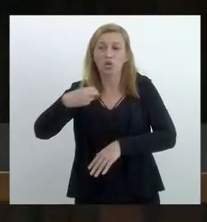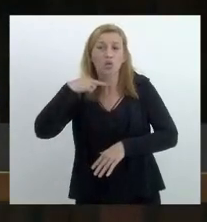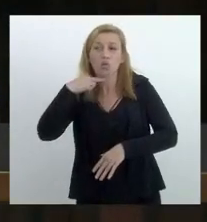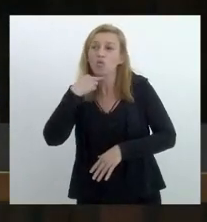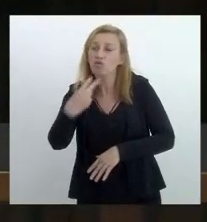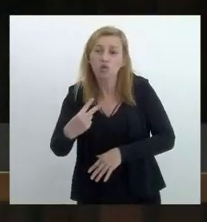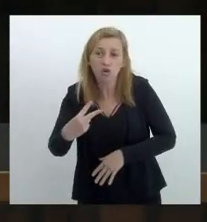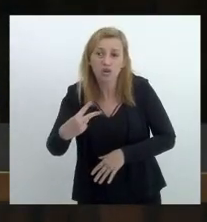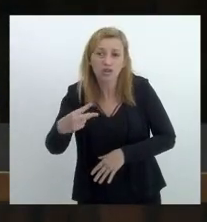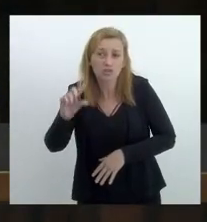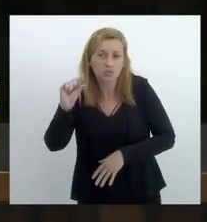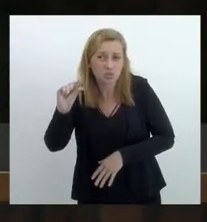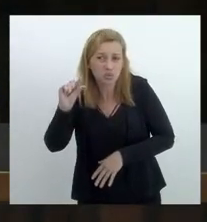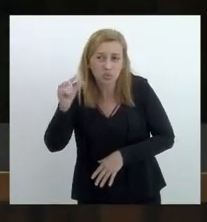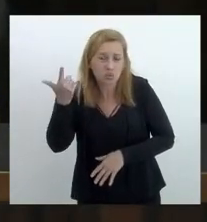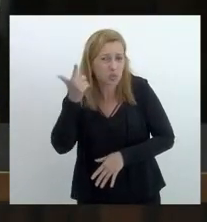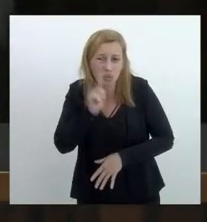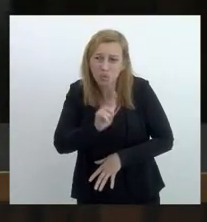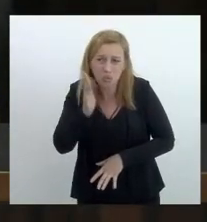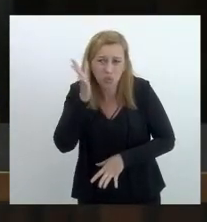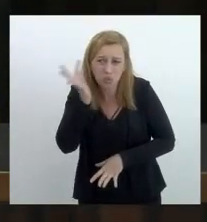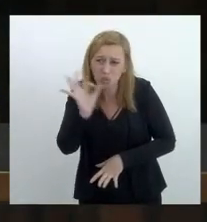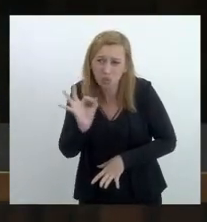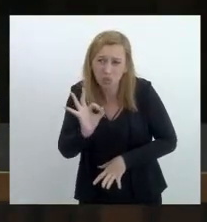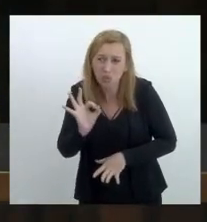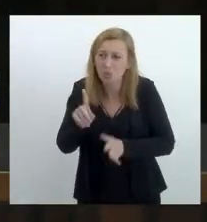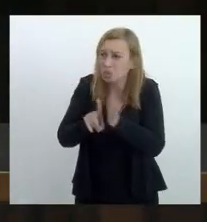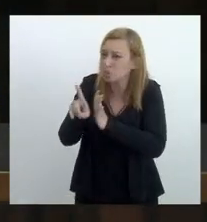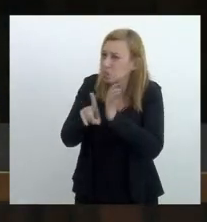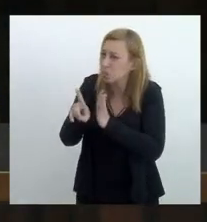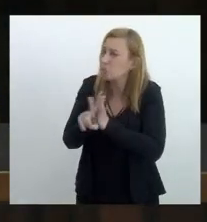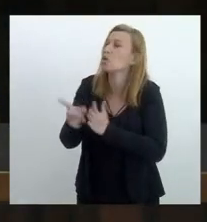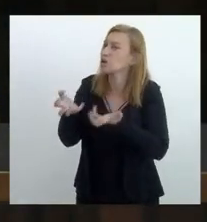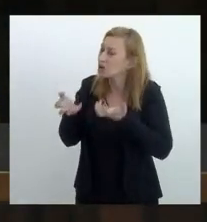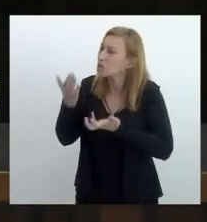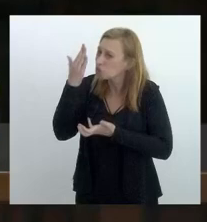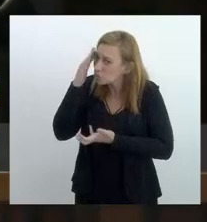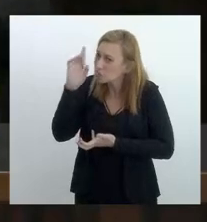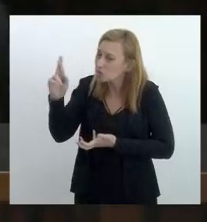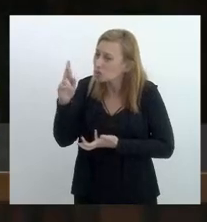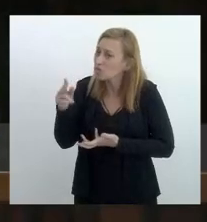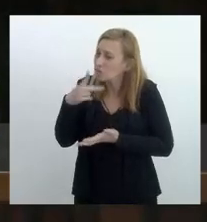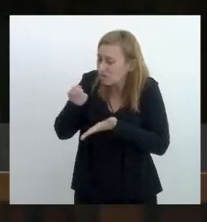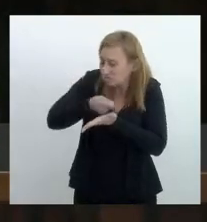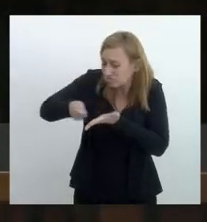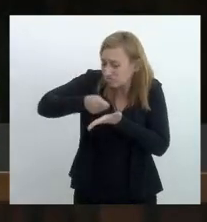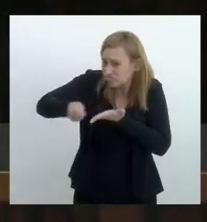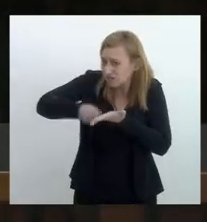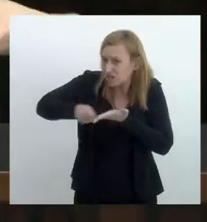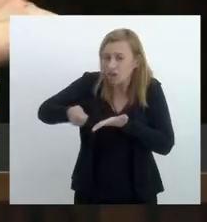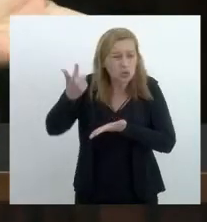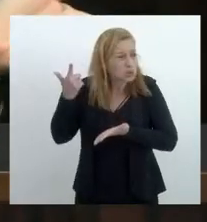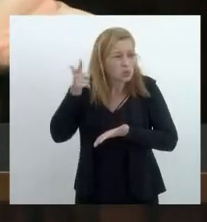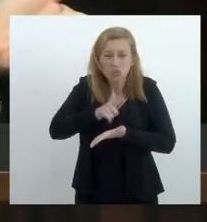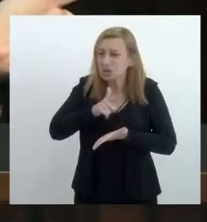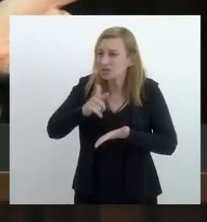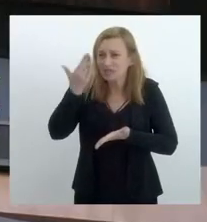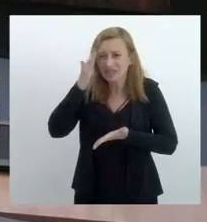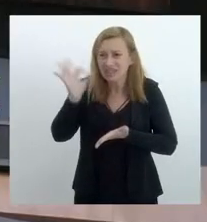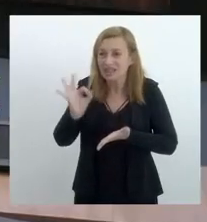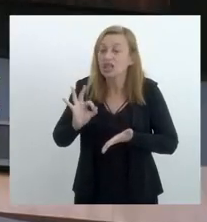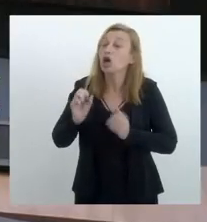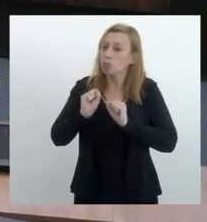Eu não consigo sintetizar uma pilha de perguntas. Então, eu queria que o senhor me desse por escrito, porque senão eu não consigo fazer assim. Eu posso